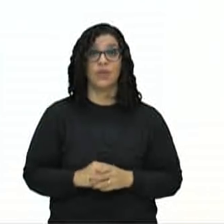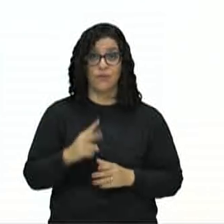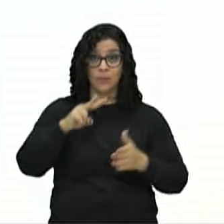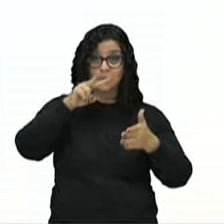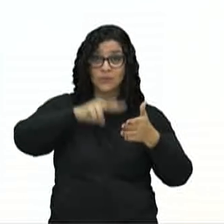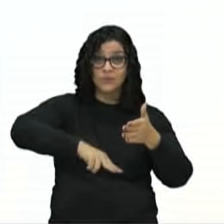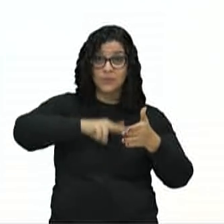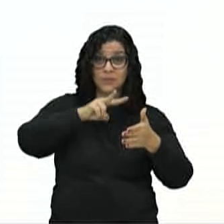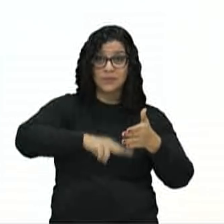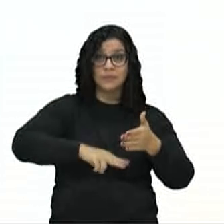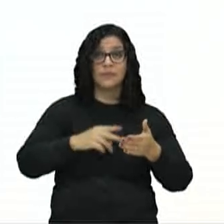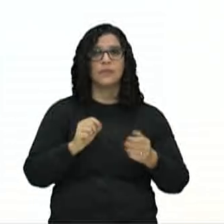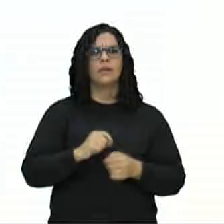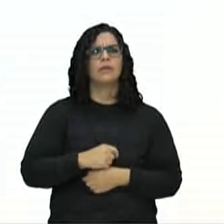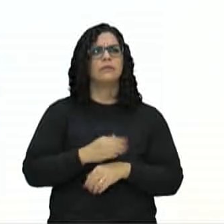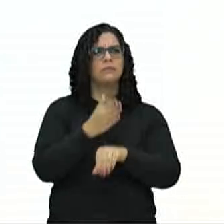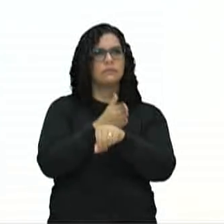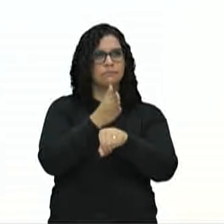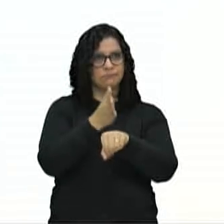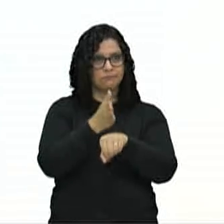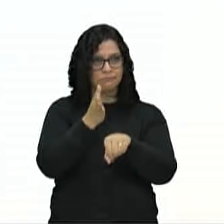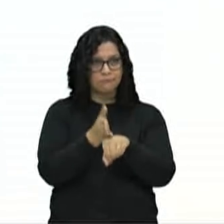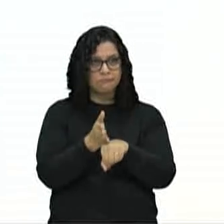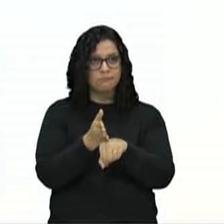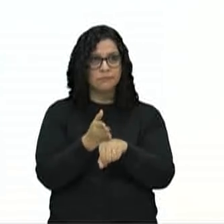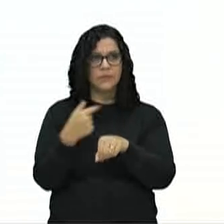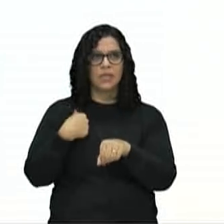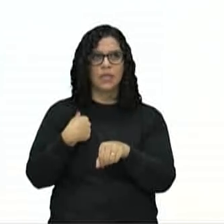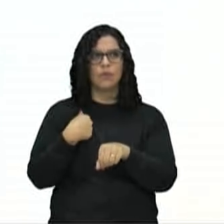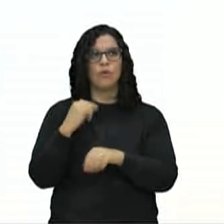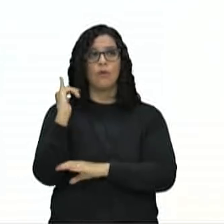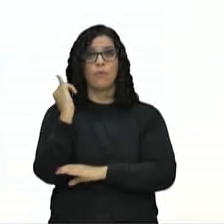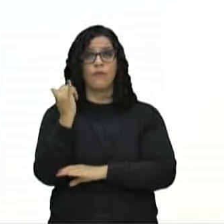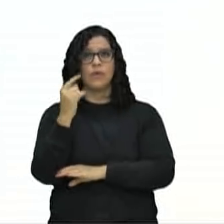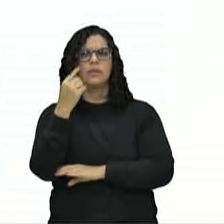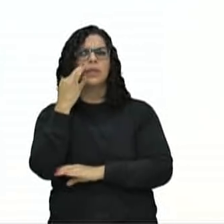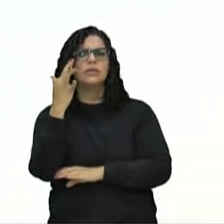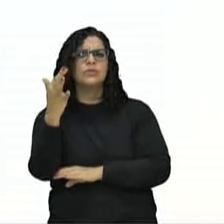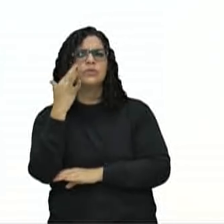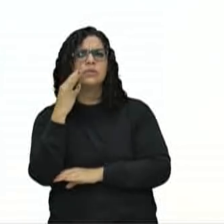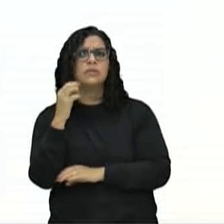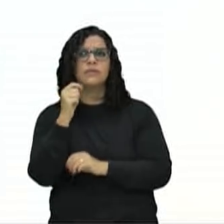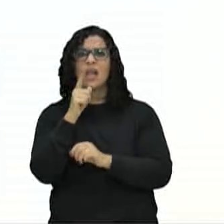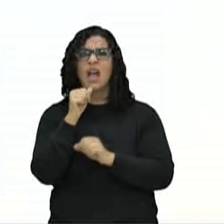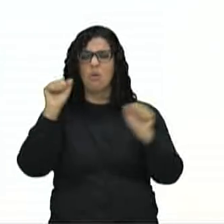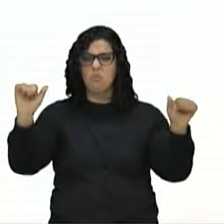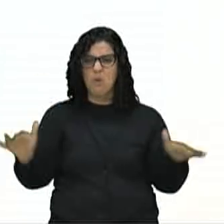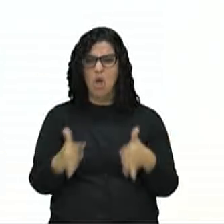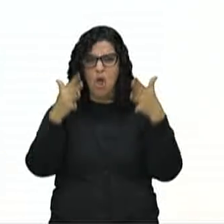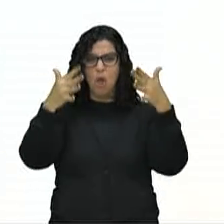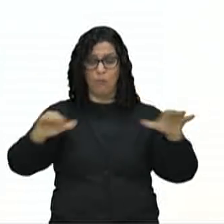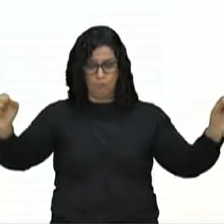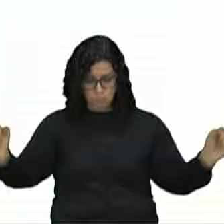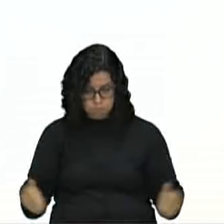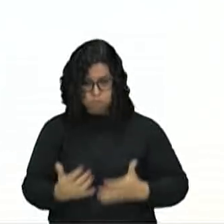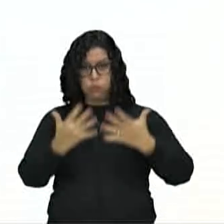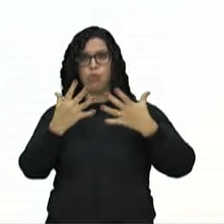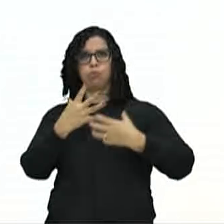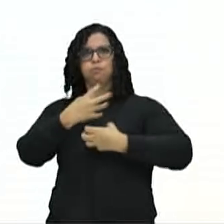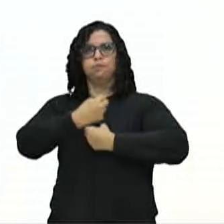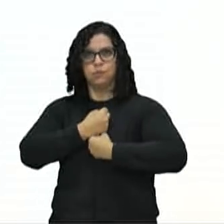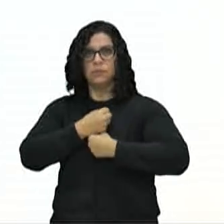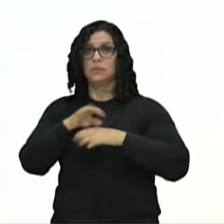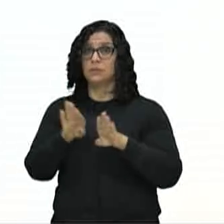Vamos ler? A cada momento contava que as ondas nos engolissem, e de